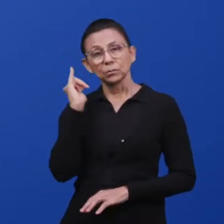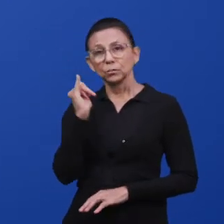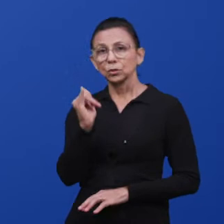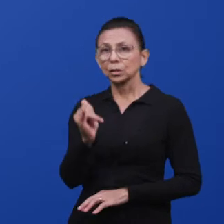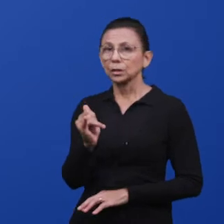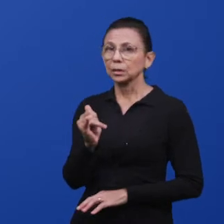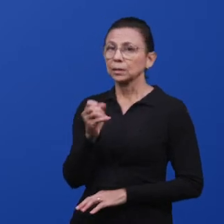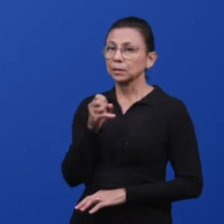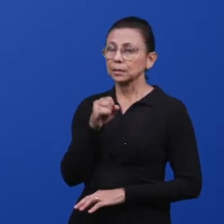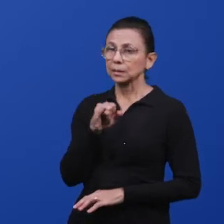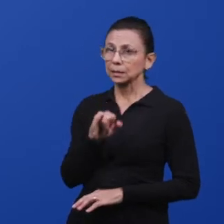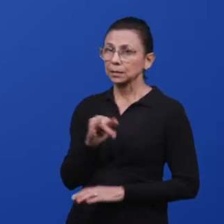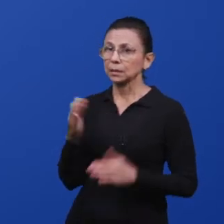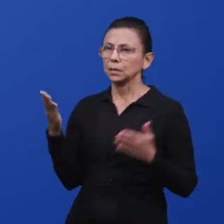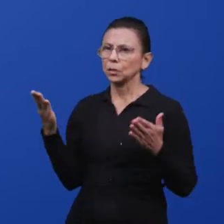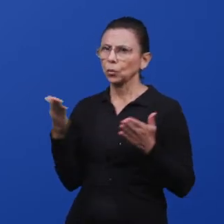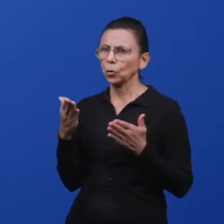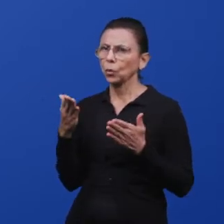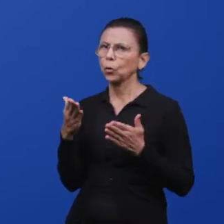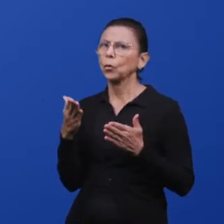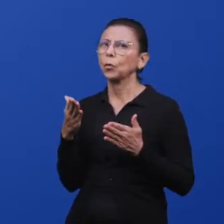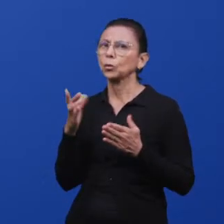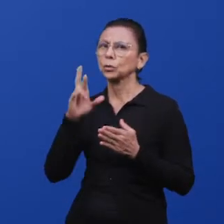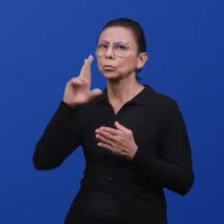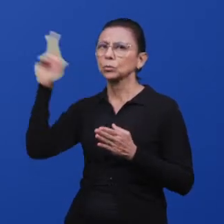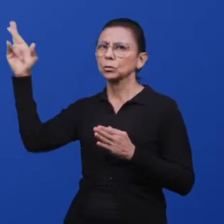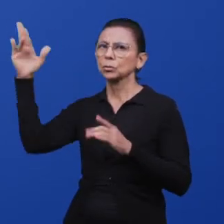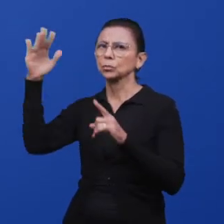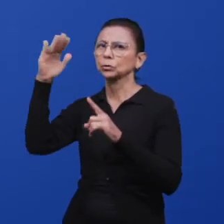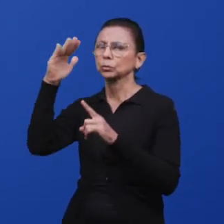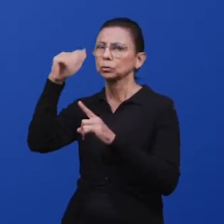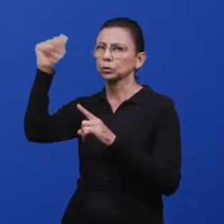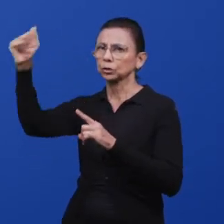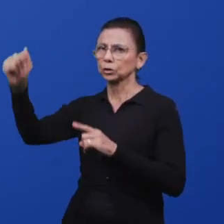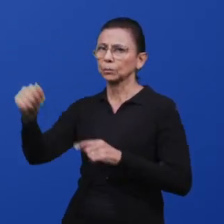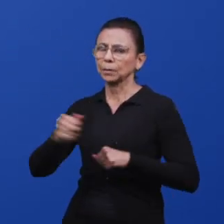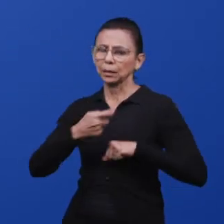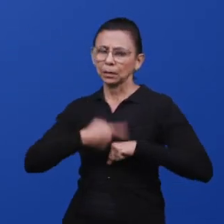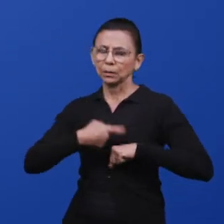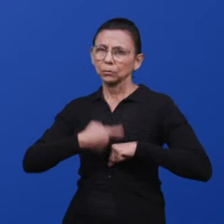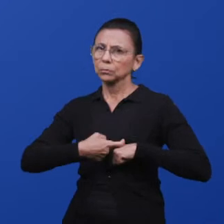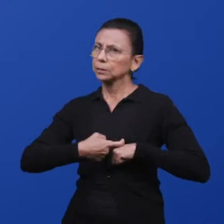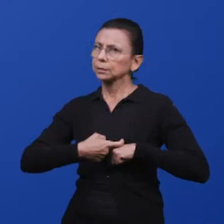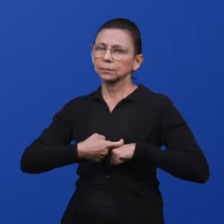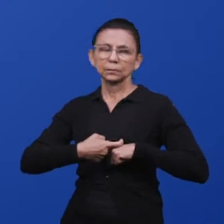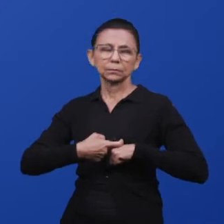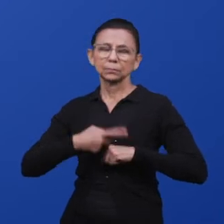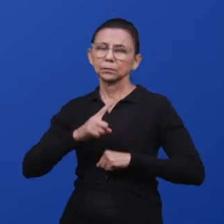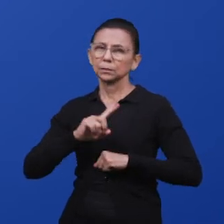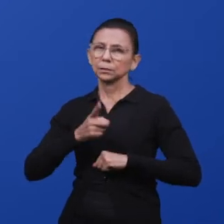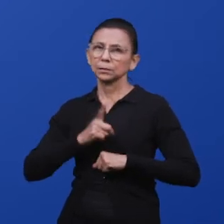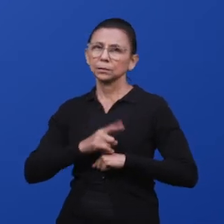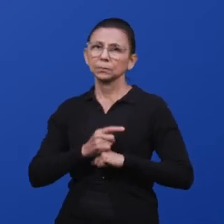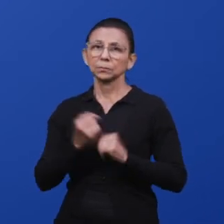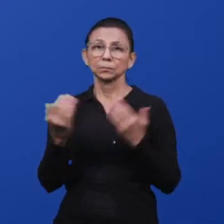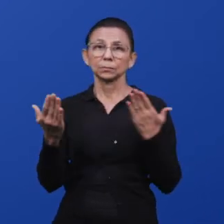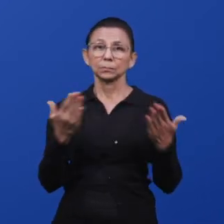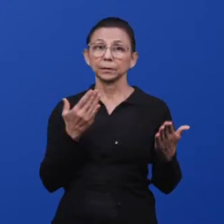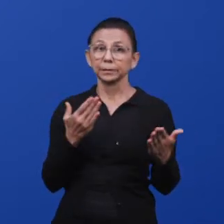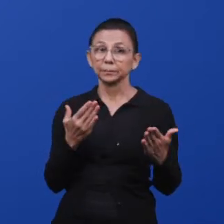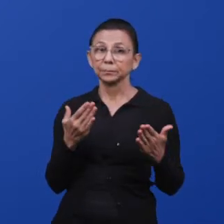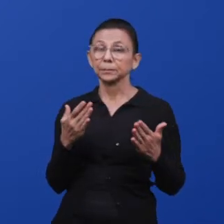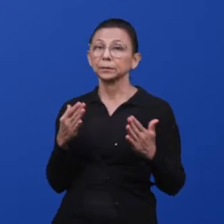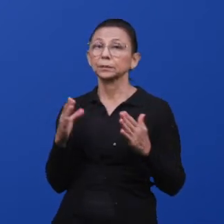a sua voz, não endureçais os vossos corações, como na provocação no dia